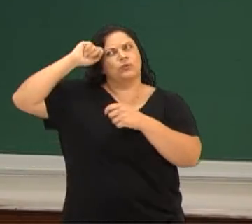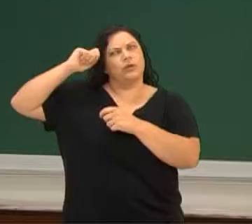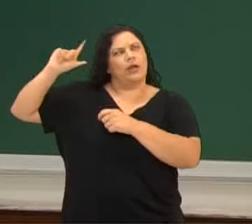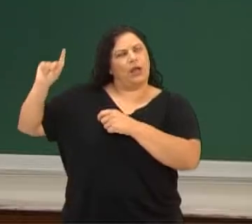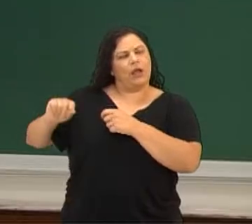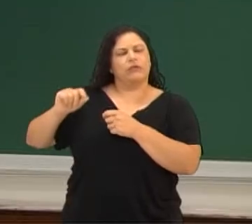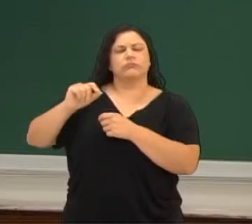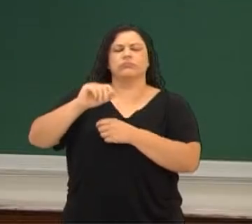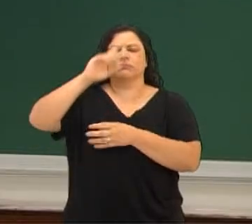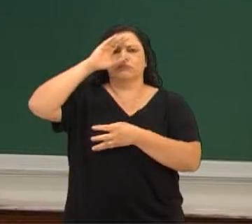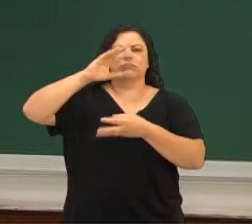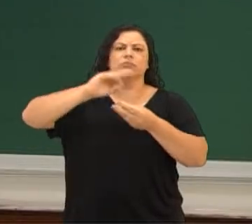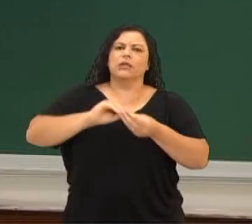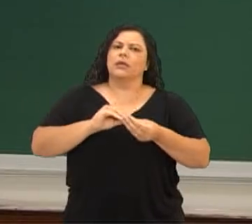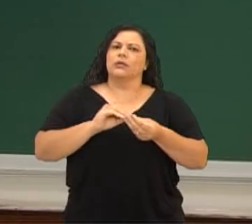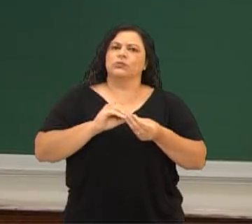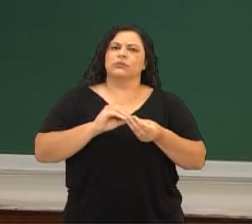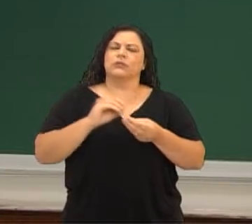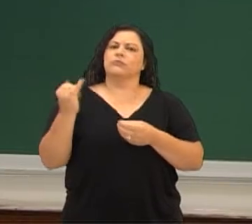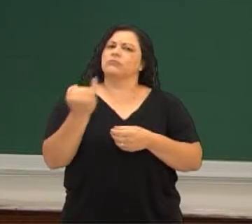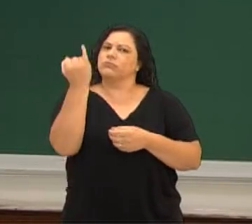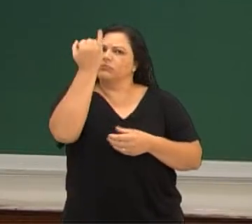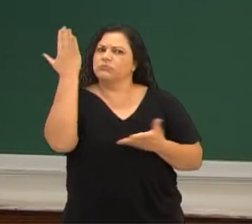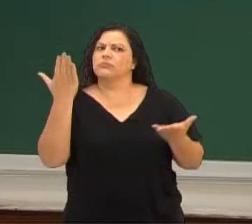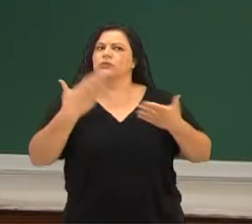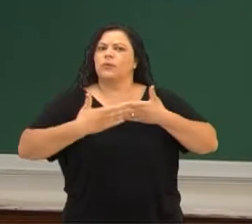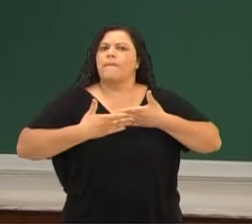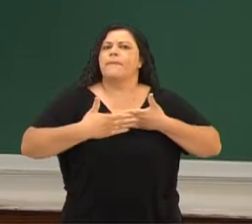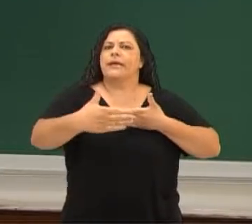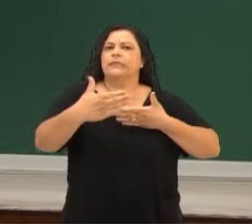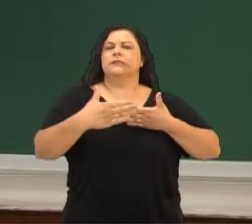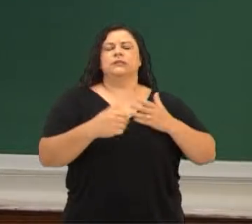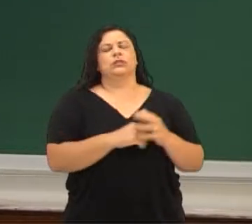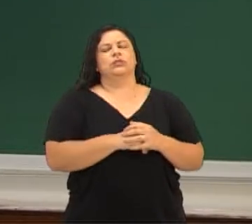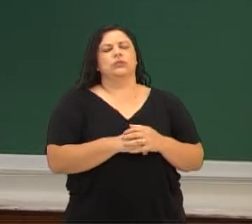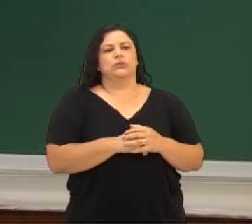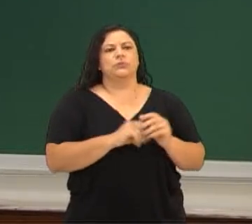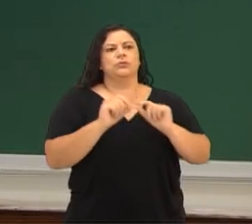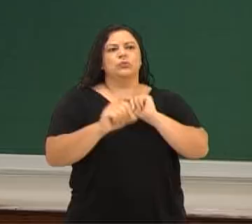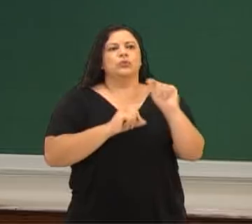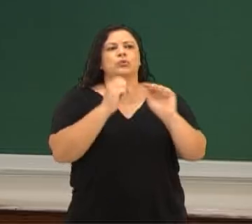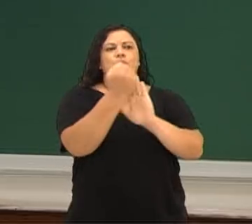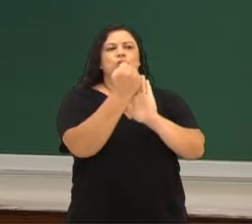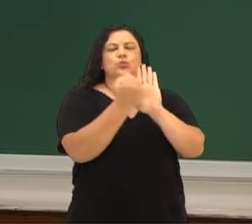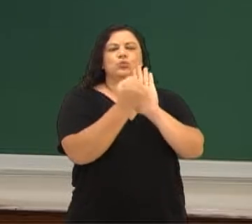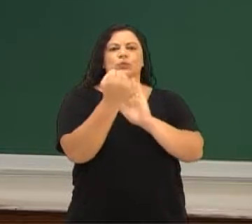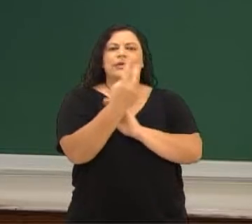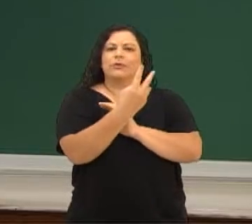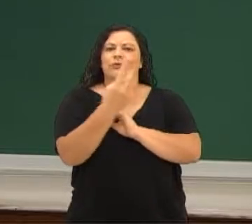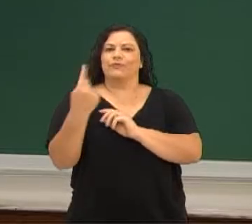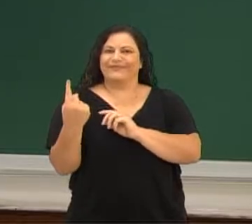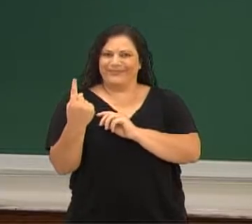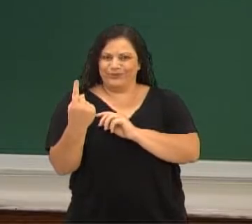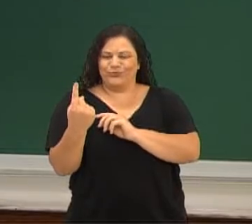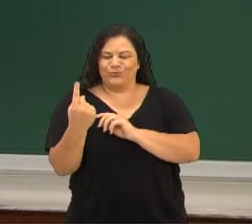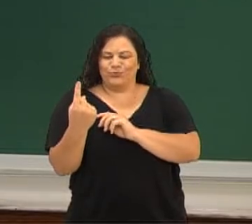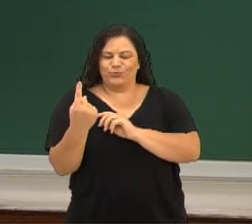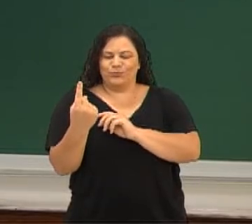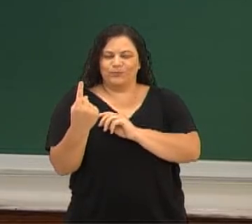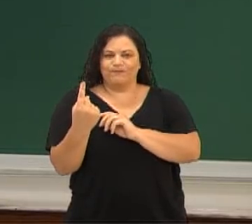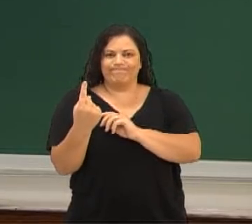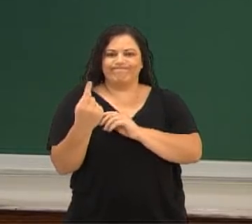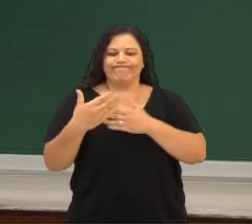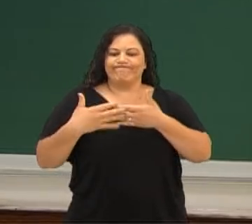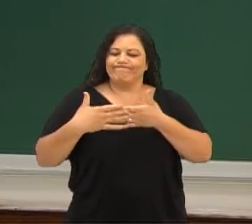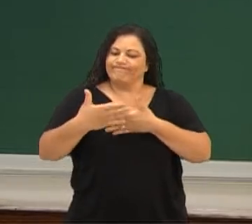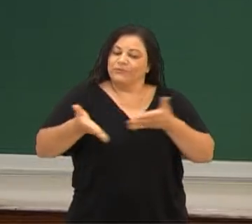esses resultados expressivos a partir das duas primeiras décadas do século XXI, do século vigente, aí a